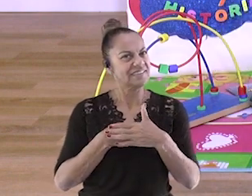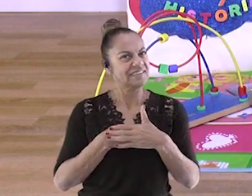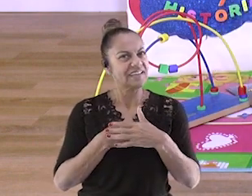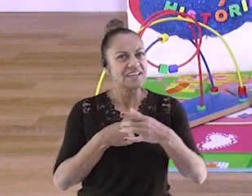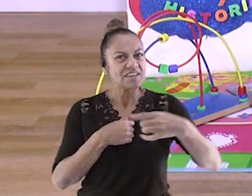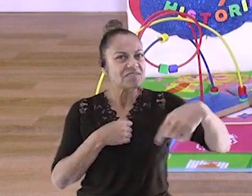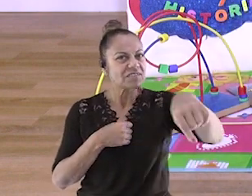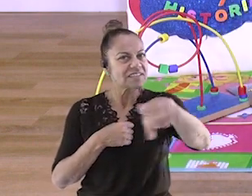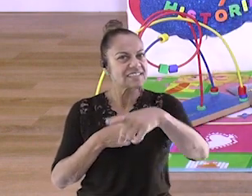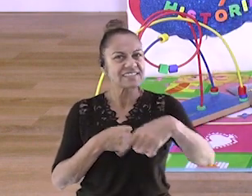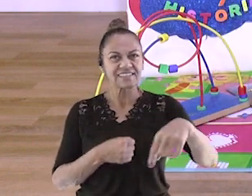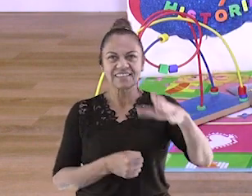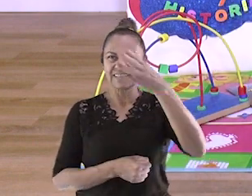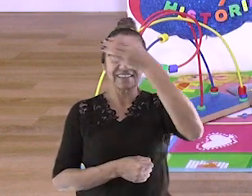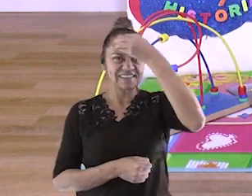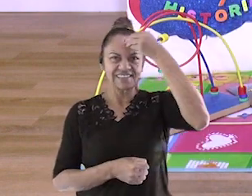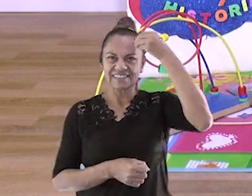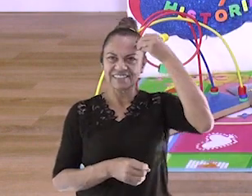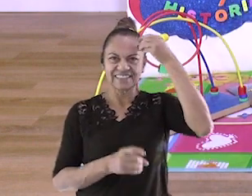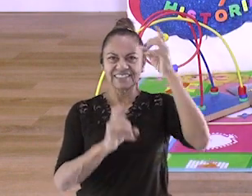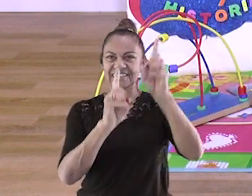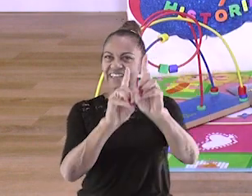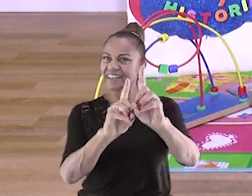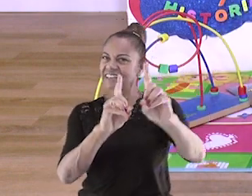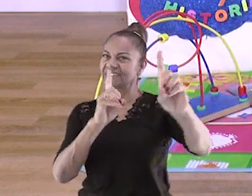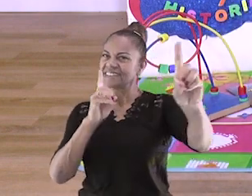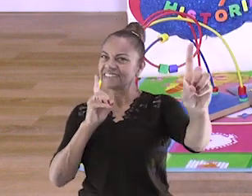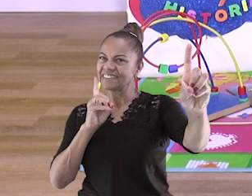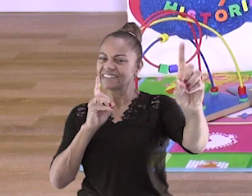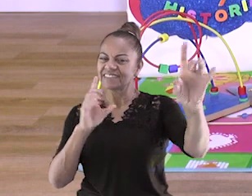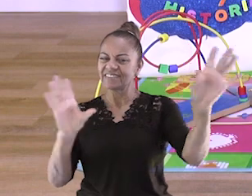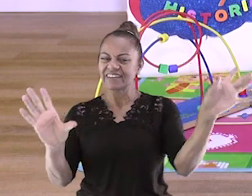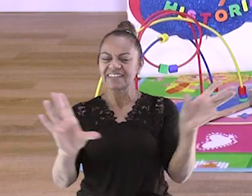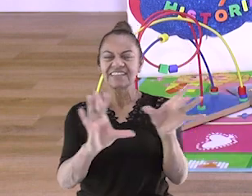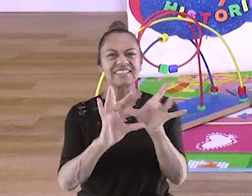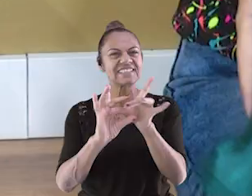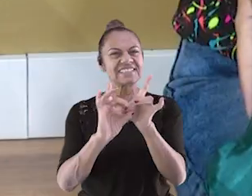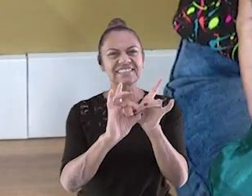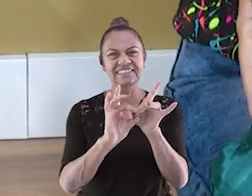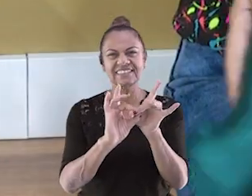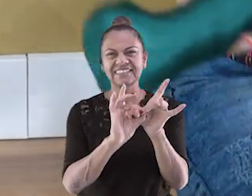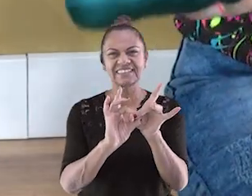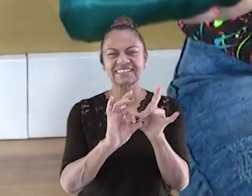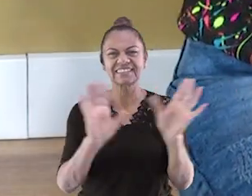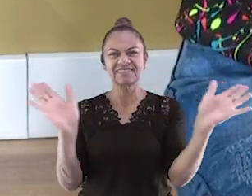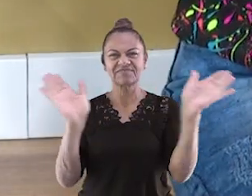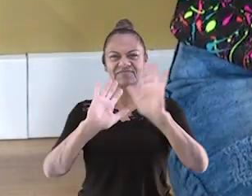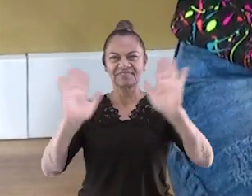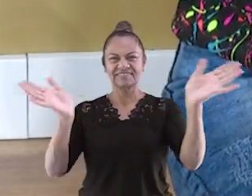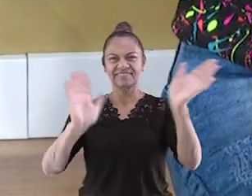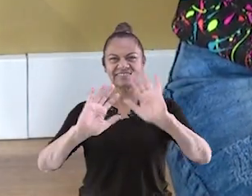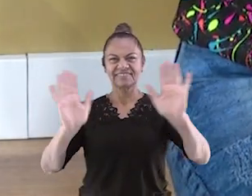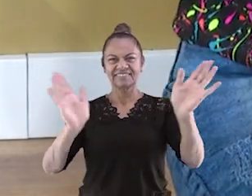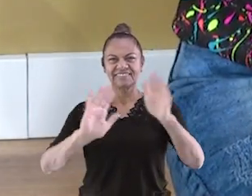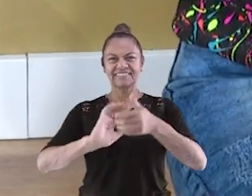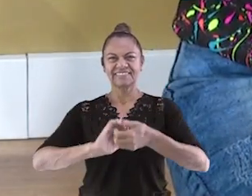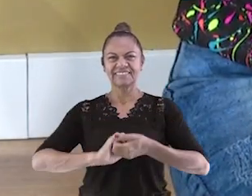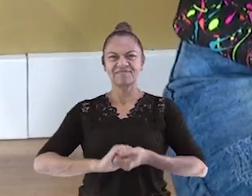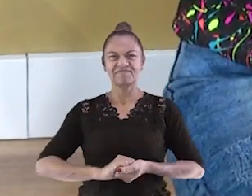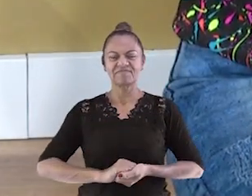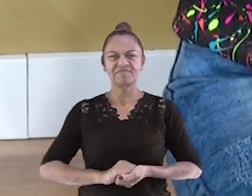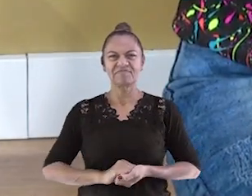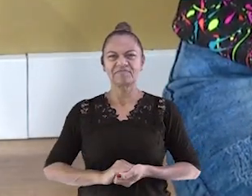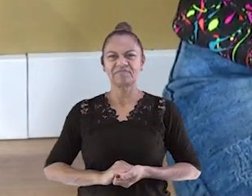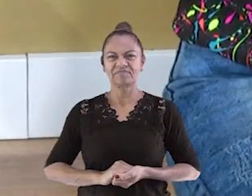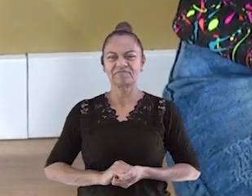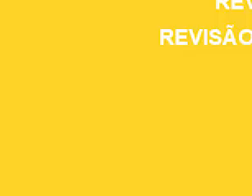E não se esqueçam, mesmo distante, estamos juntos!